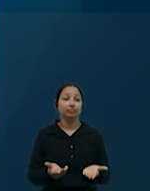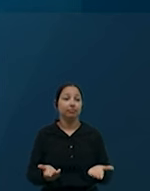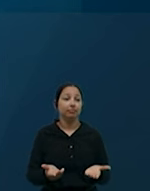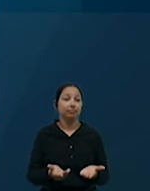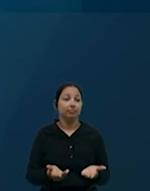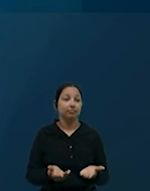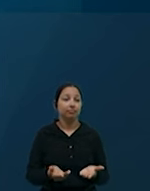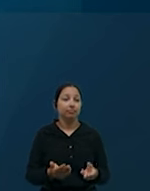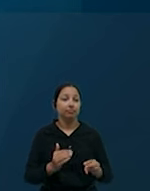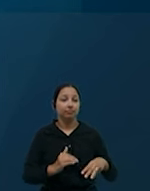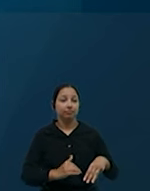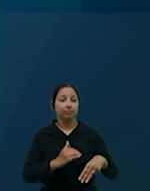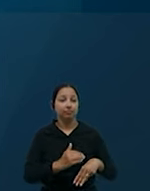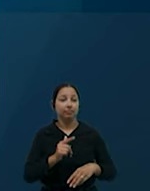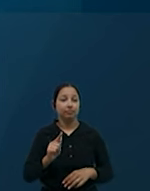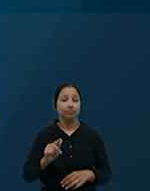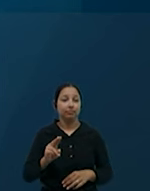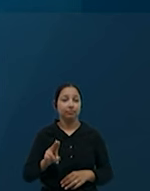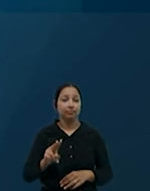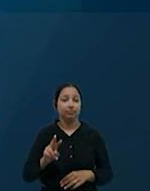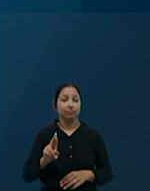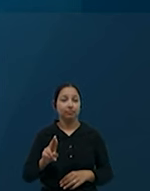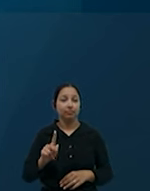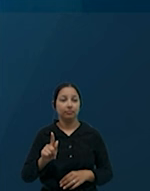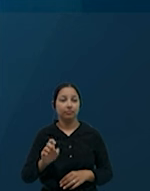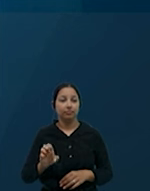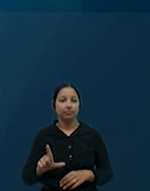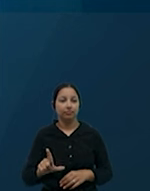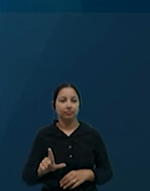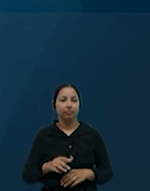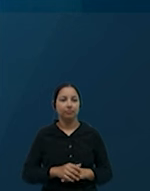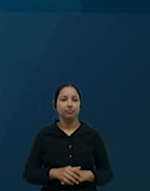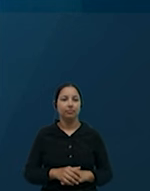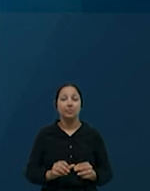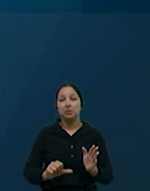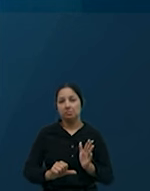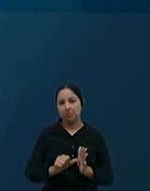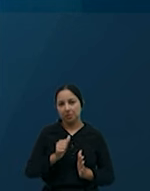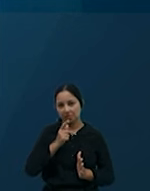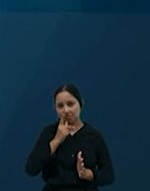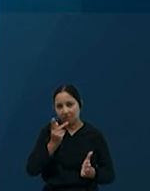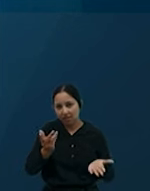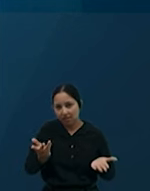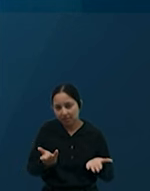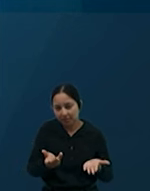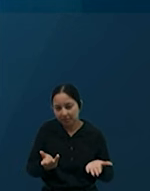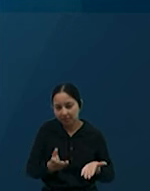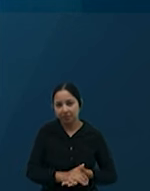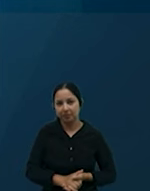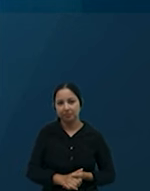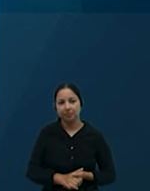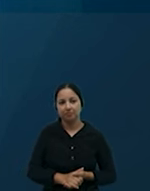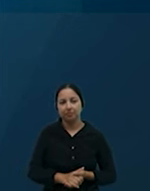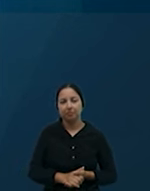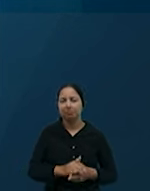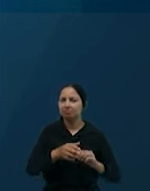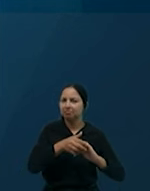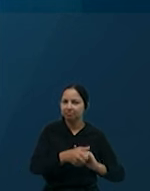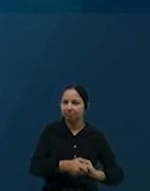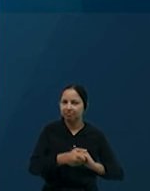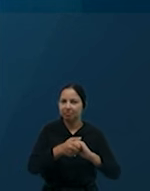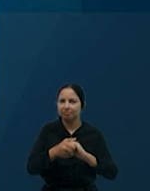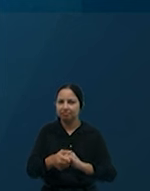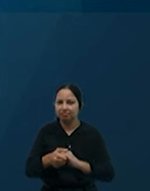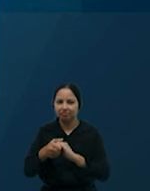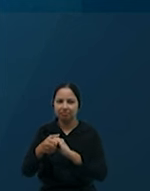eu agradeço. Como é a primeira oportunidade que eu falo nesta sentada, eu endosso os cumprimentos que já foram externados pela